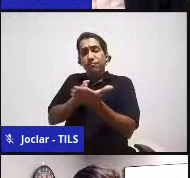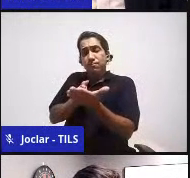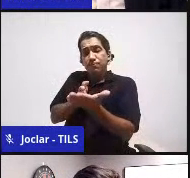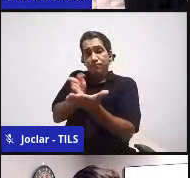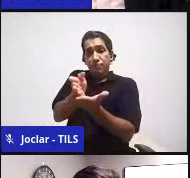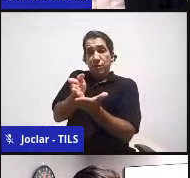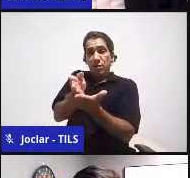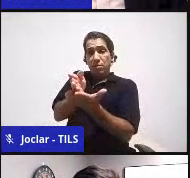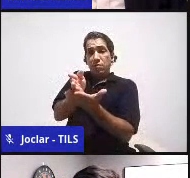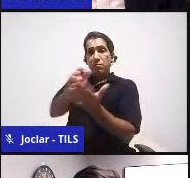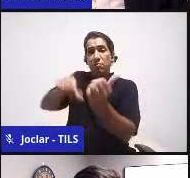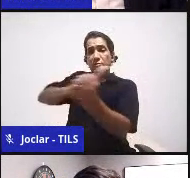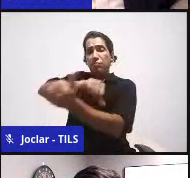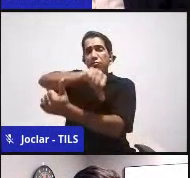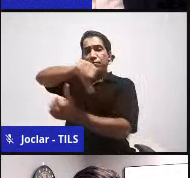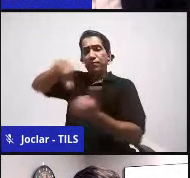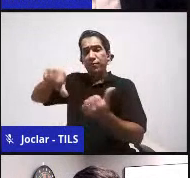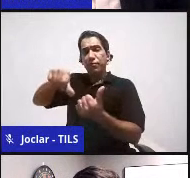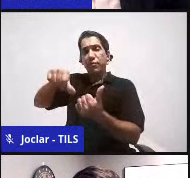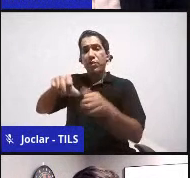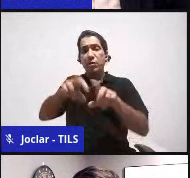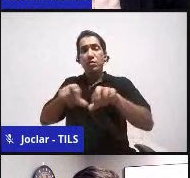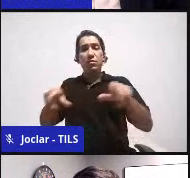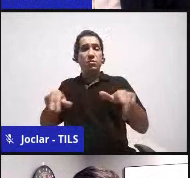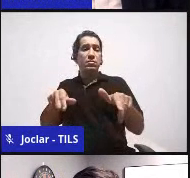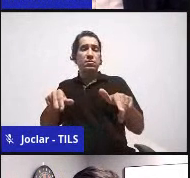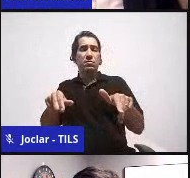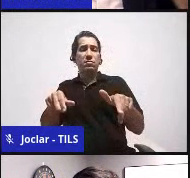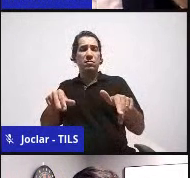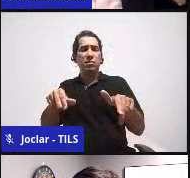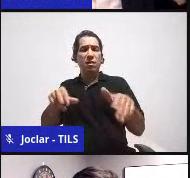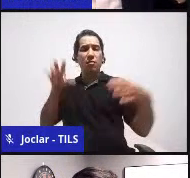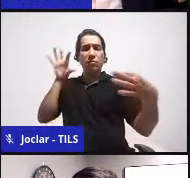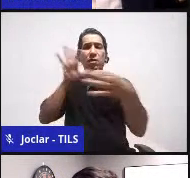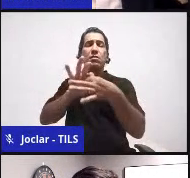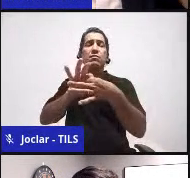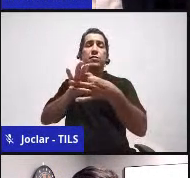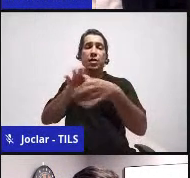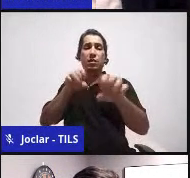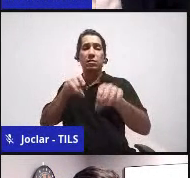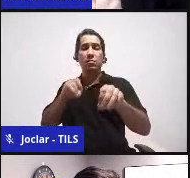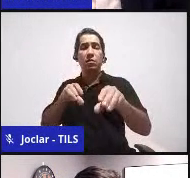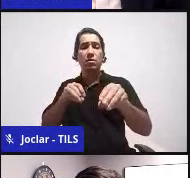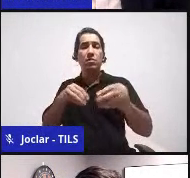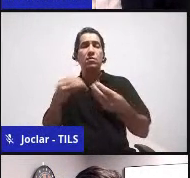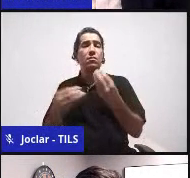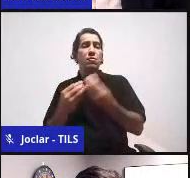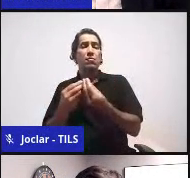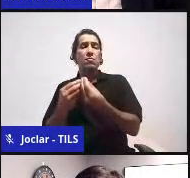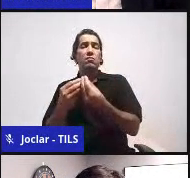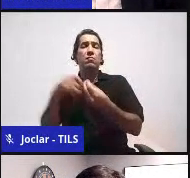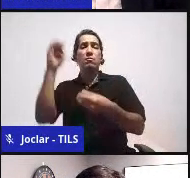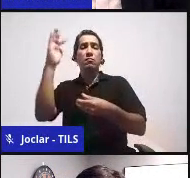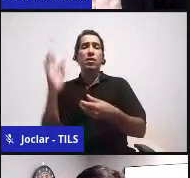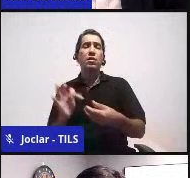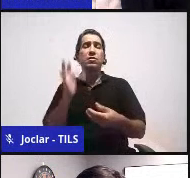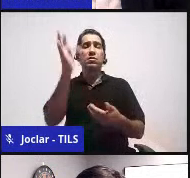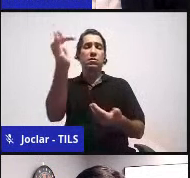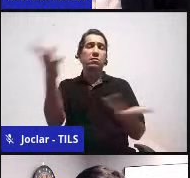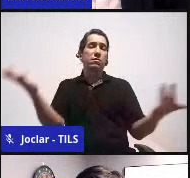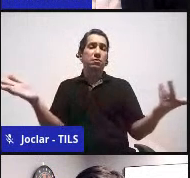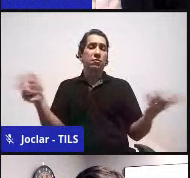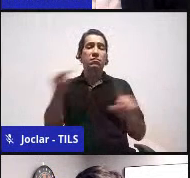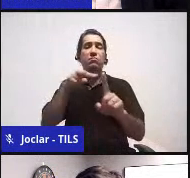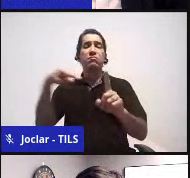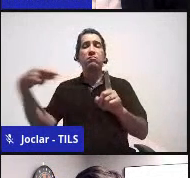à educação e qual seria, então, a expectativa do Brasil em relação a esse tempo para alcançar